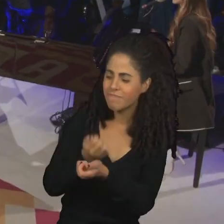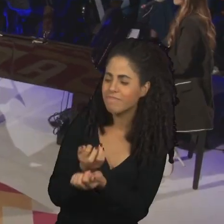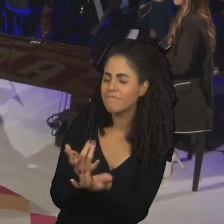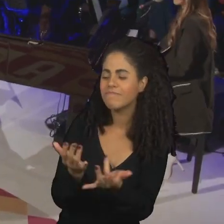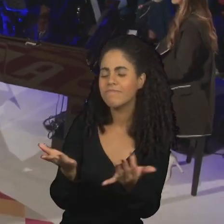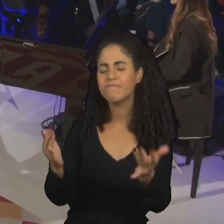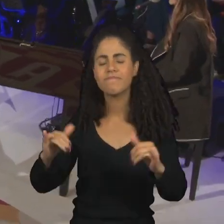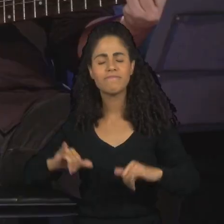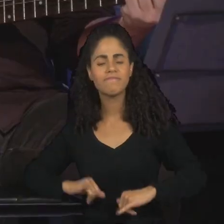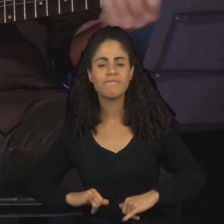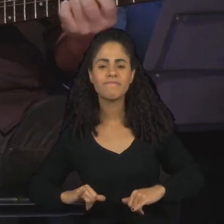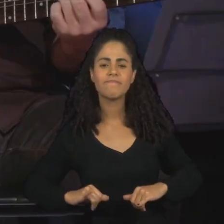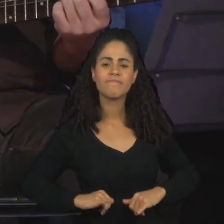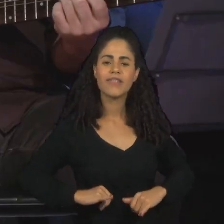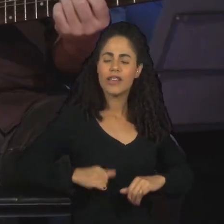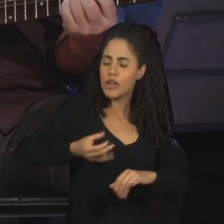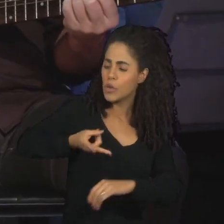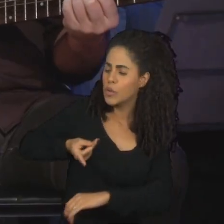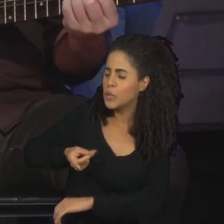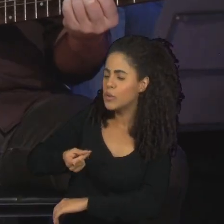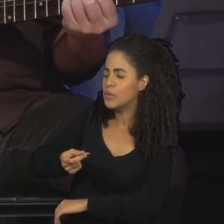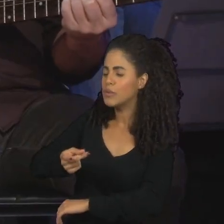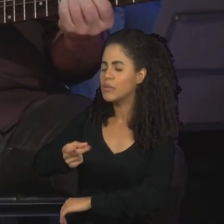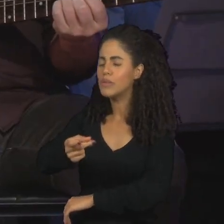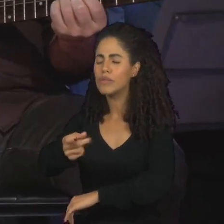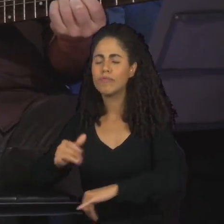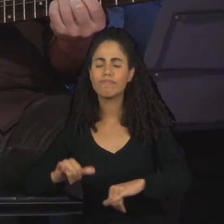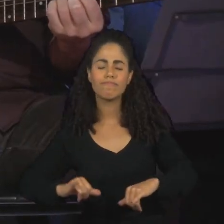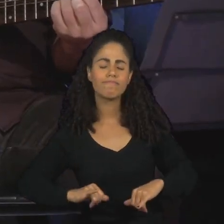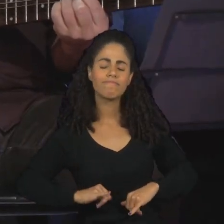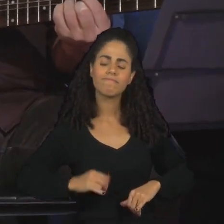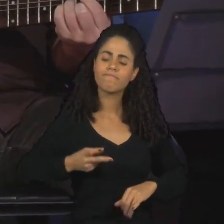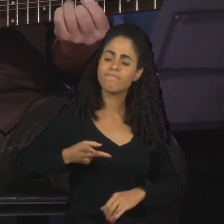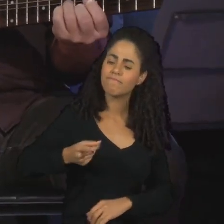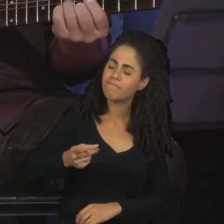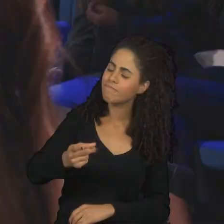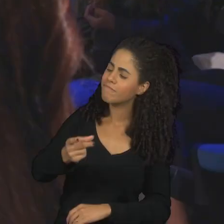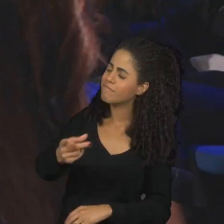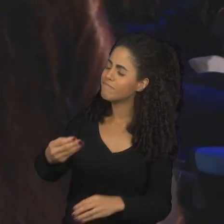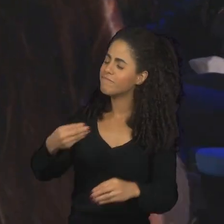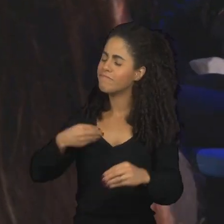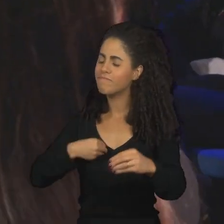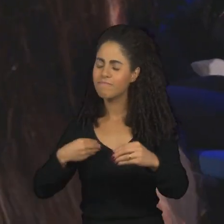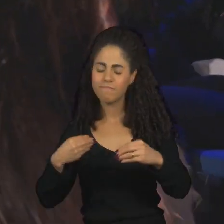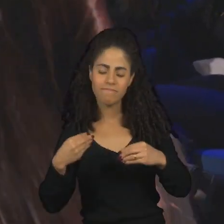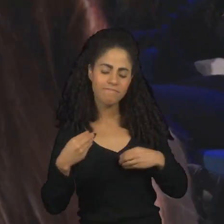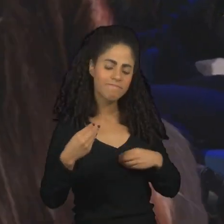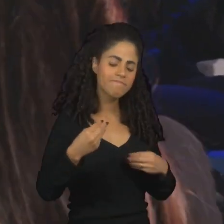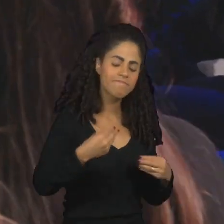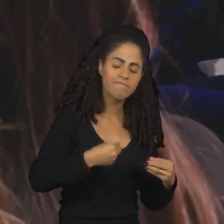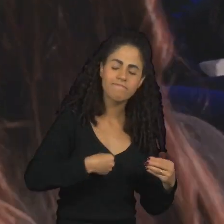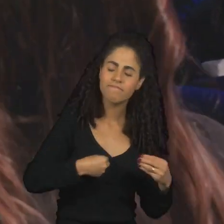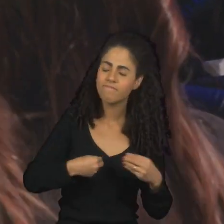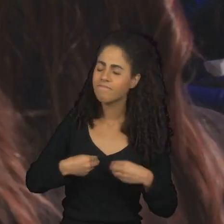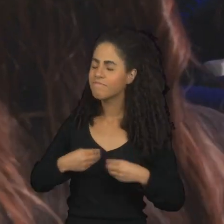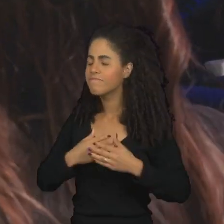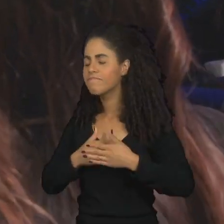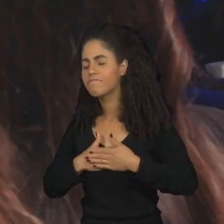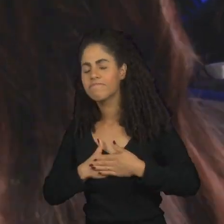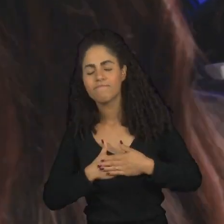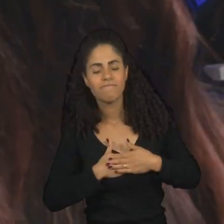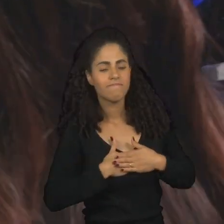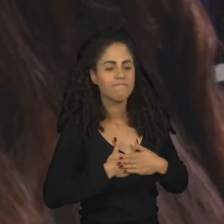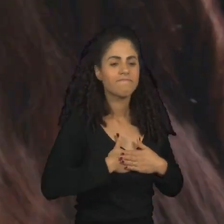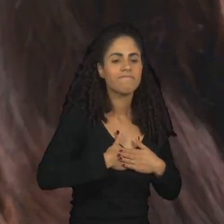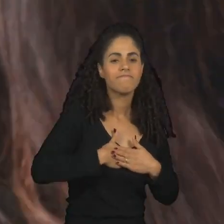ferida, longa é a dor do pecador, querida.